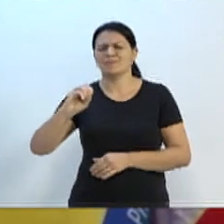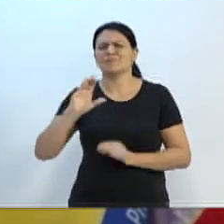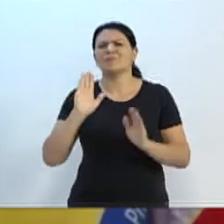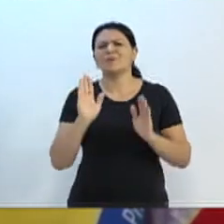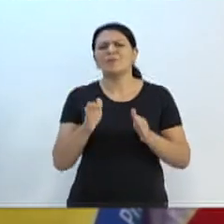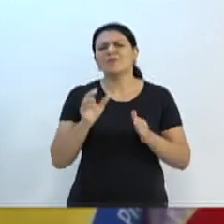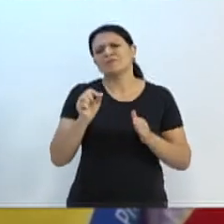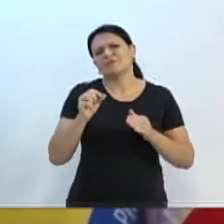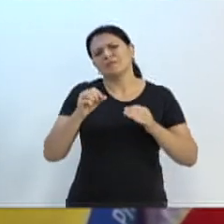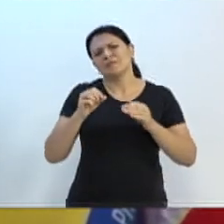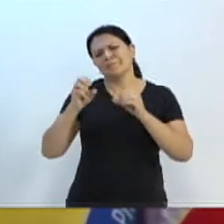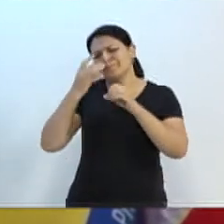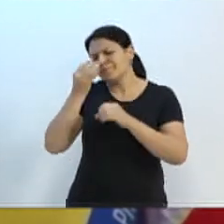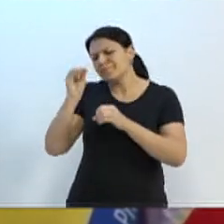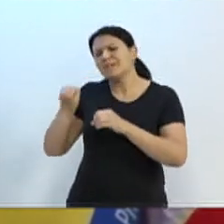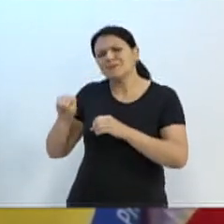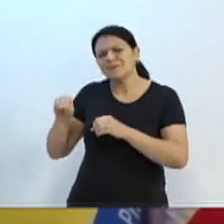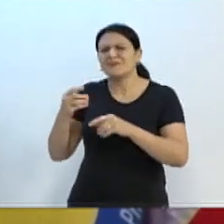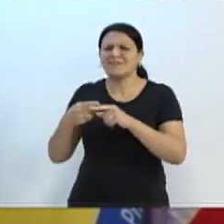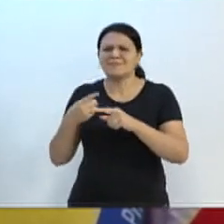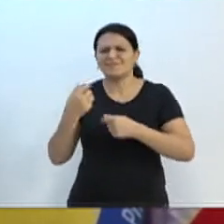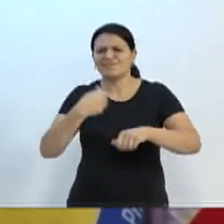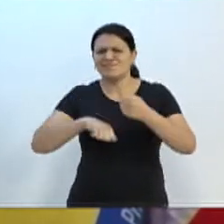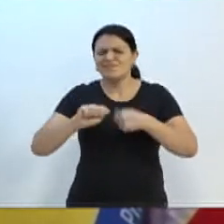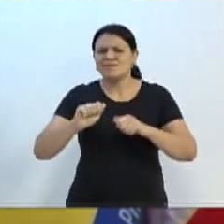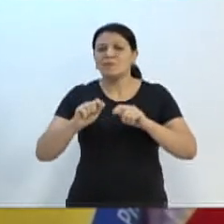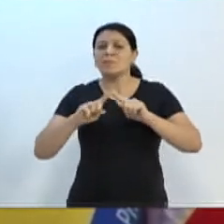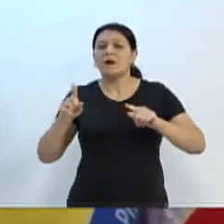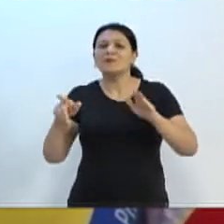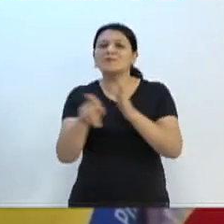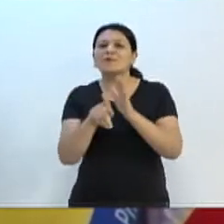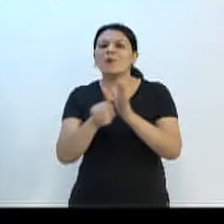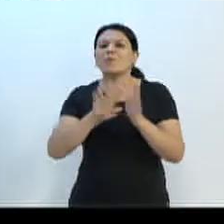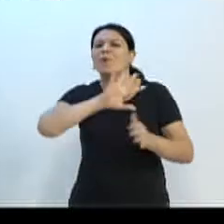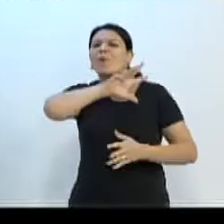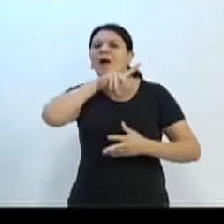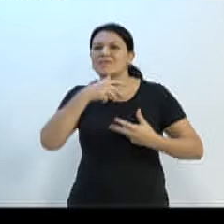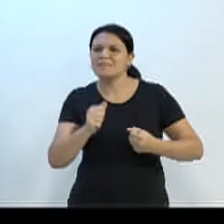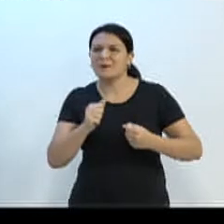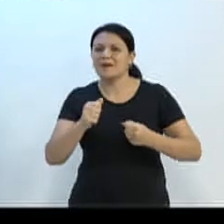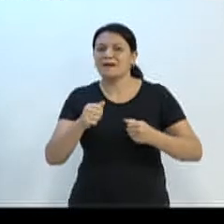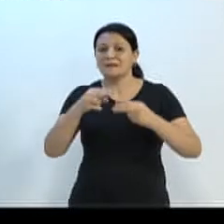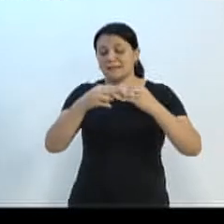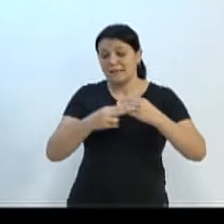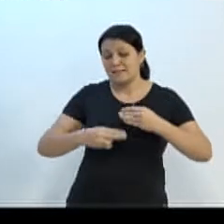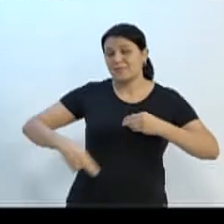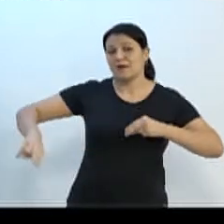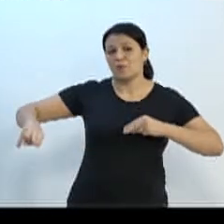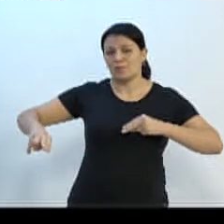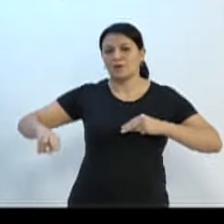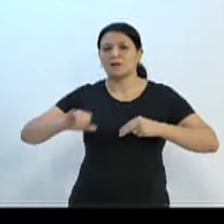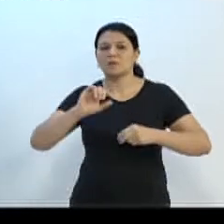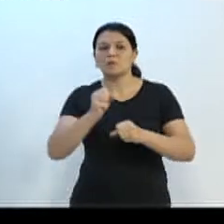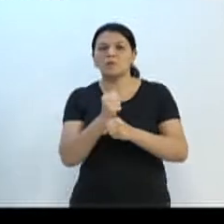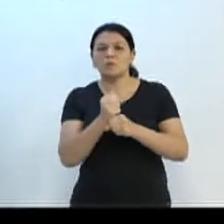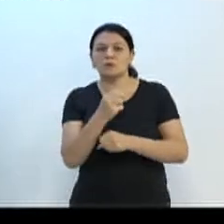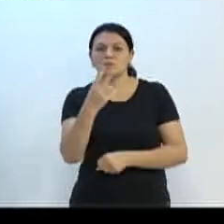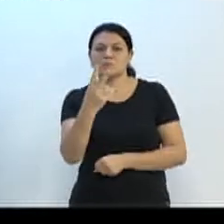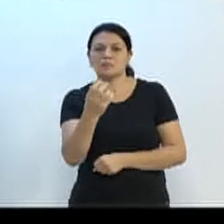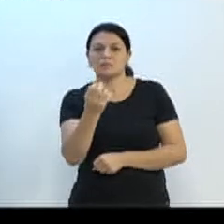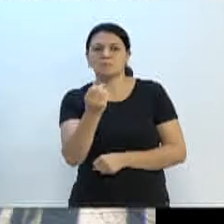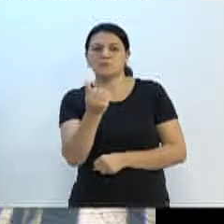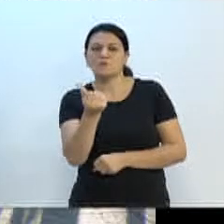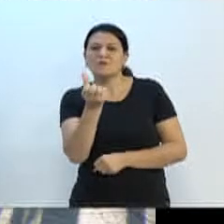Parque dos Animais Doutora Lúcia Sevenani, o Parcão que foi inaugurado em 2016 e possui um espaço